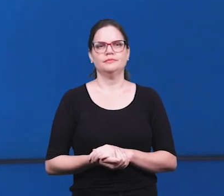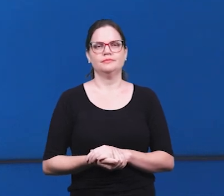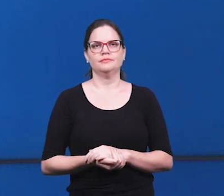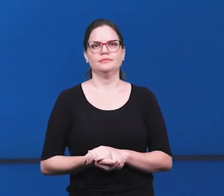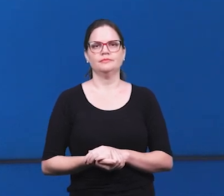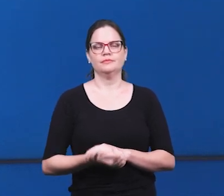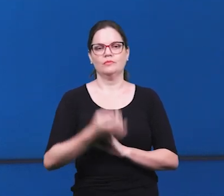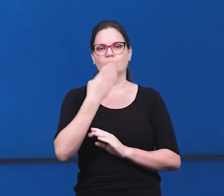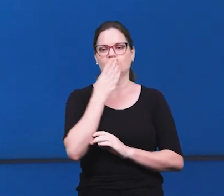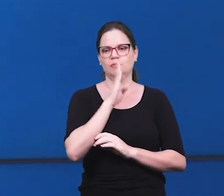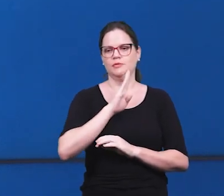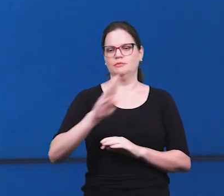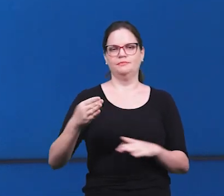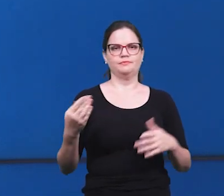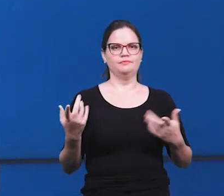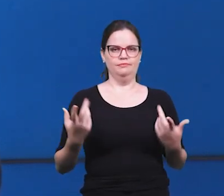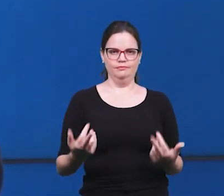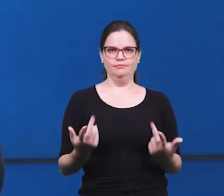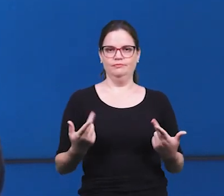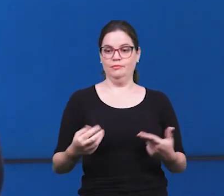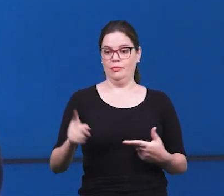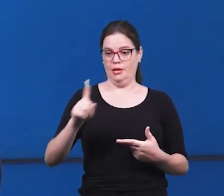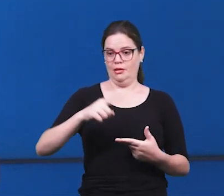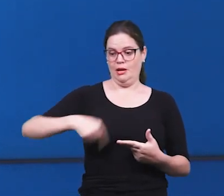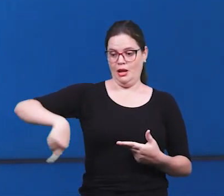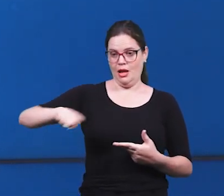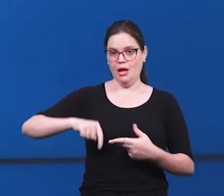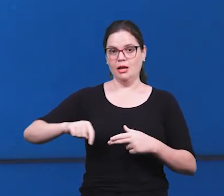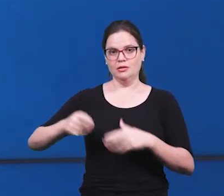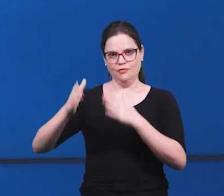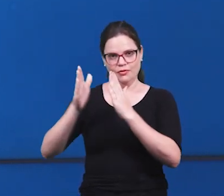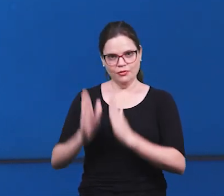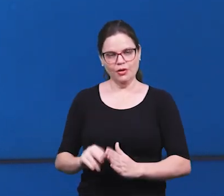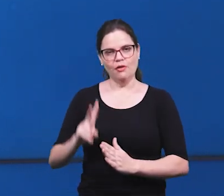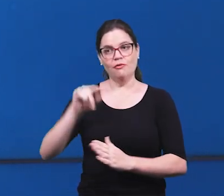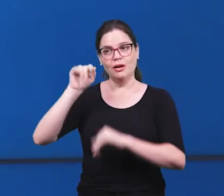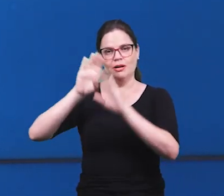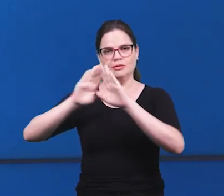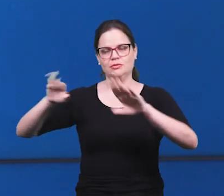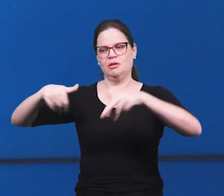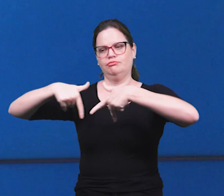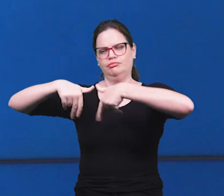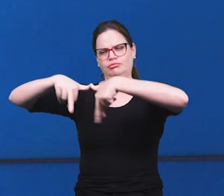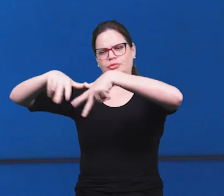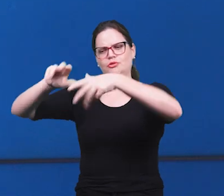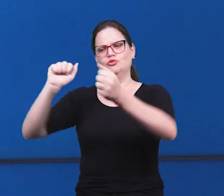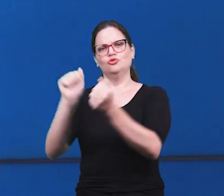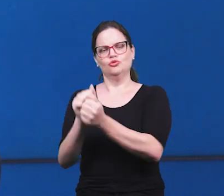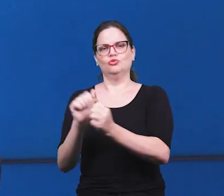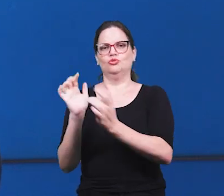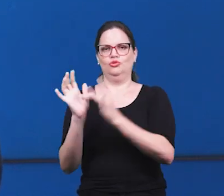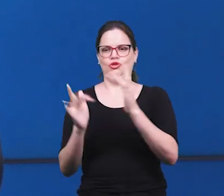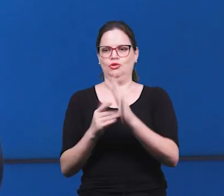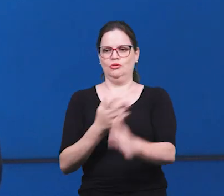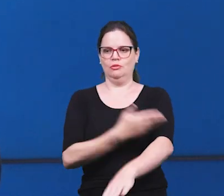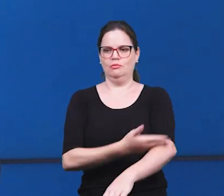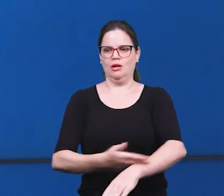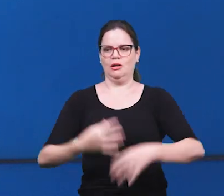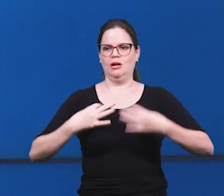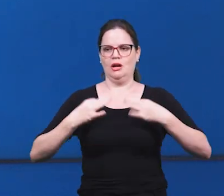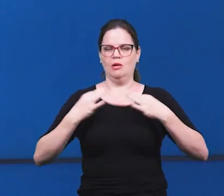intermediário. E a promessa foi exatamente essa, que eles andarão de branco com Jesus, exatamente. E outra, eles